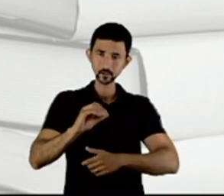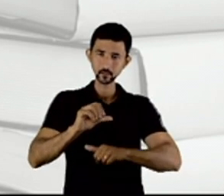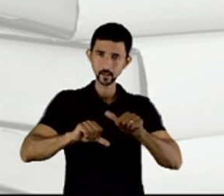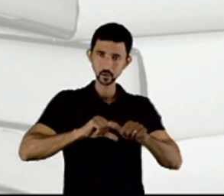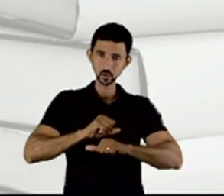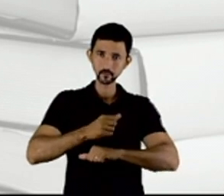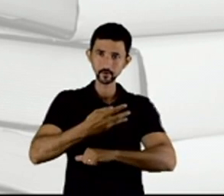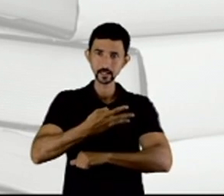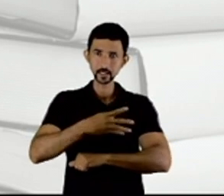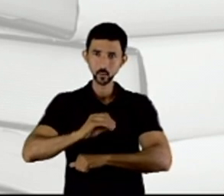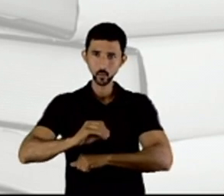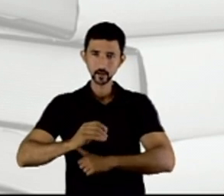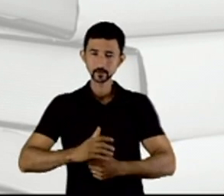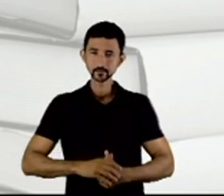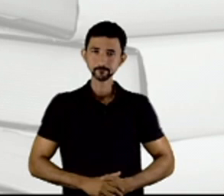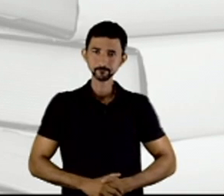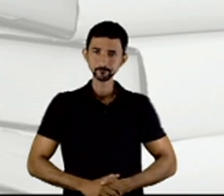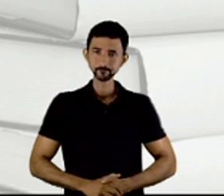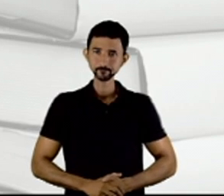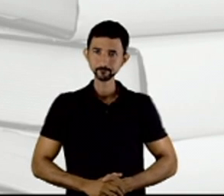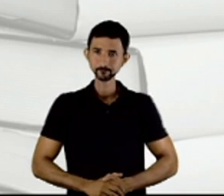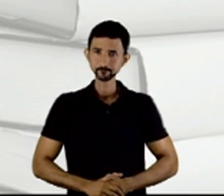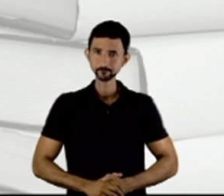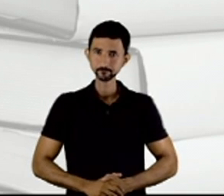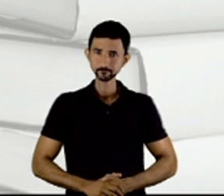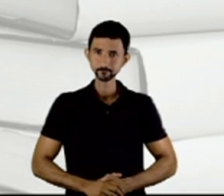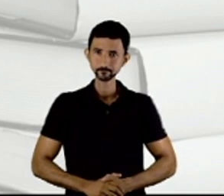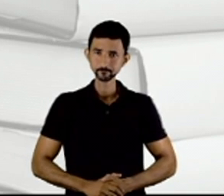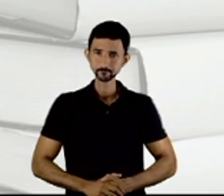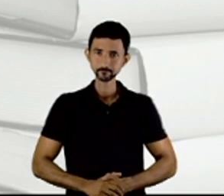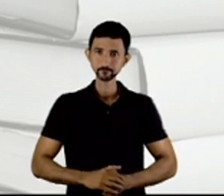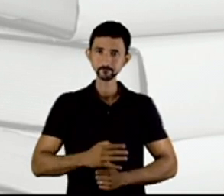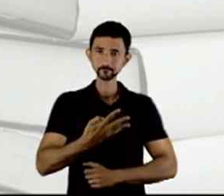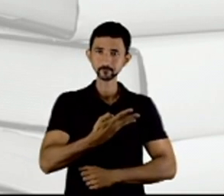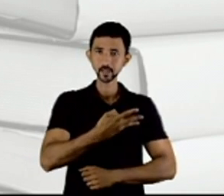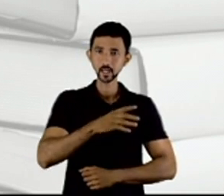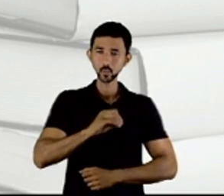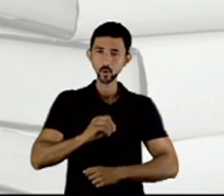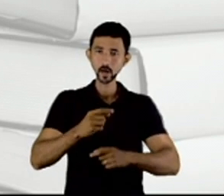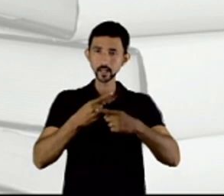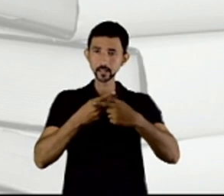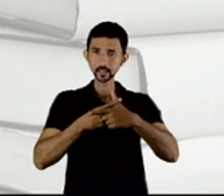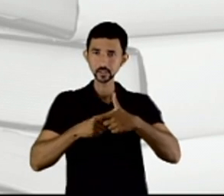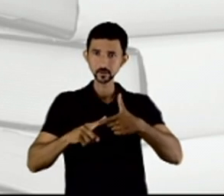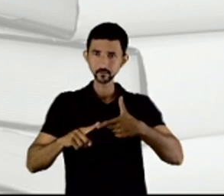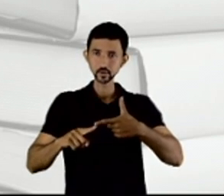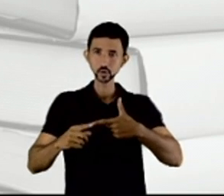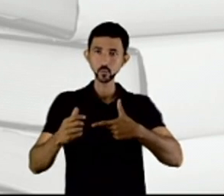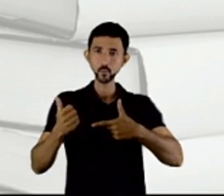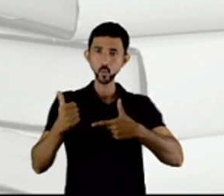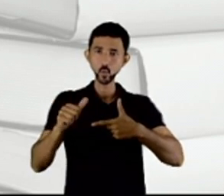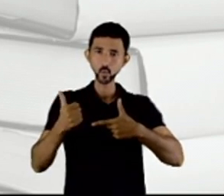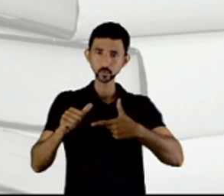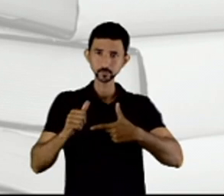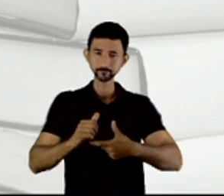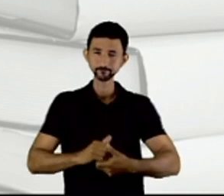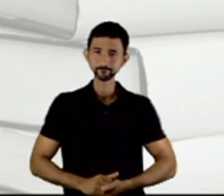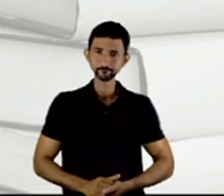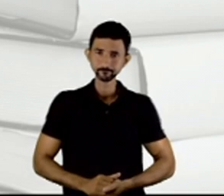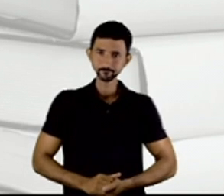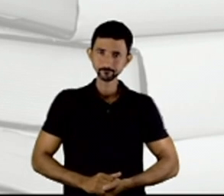transformar para centésimos, não é isso? Então vamos dividir 40 centésimos por